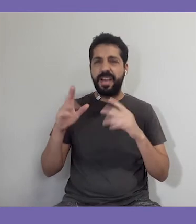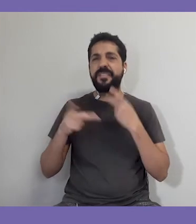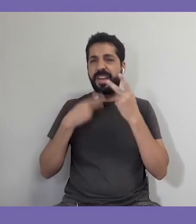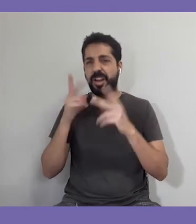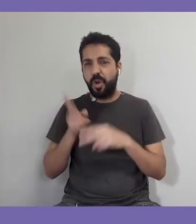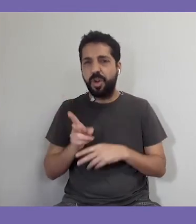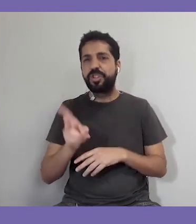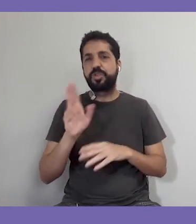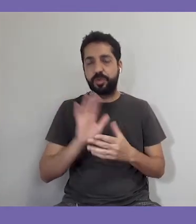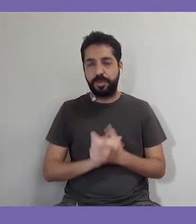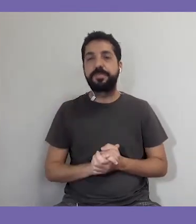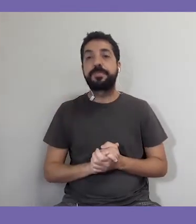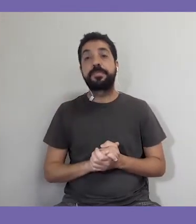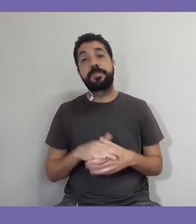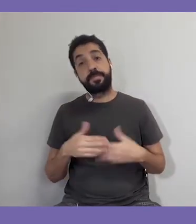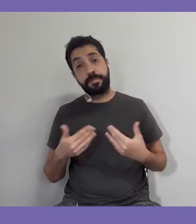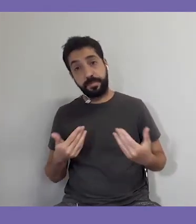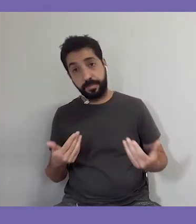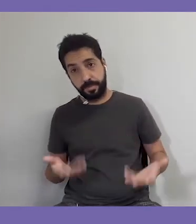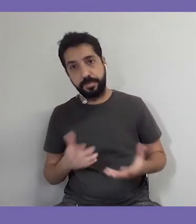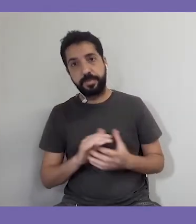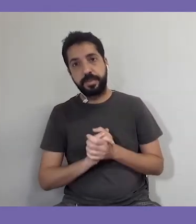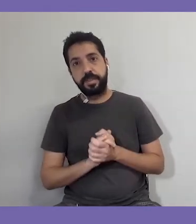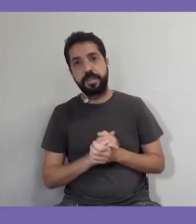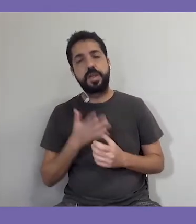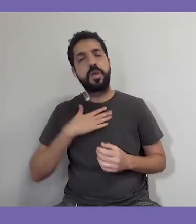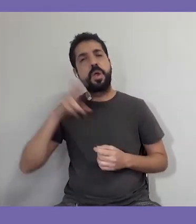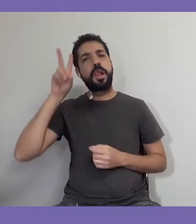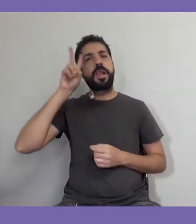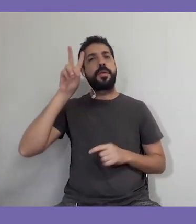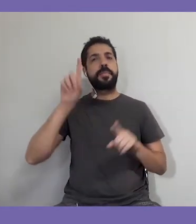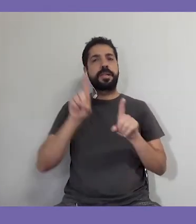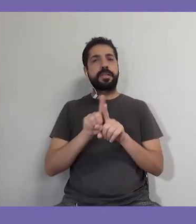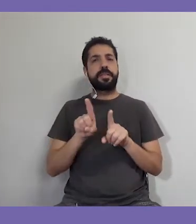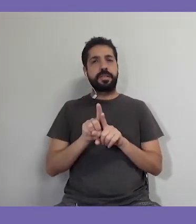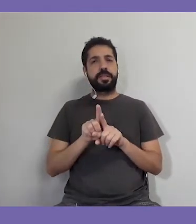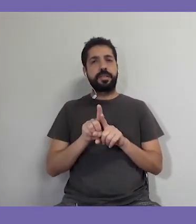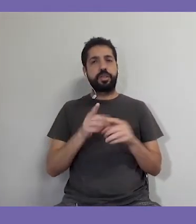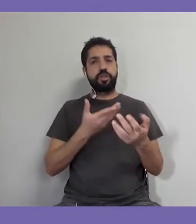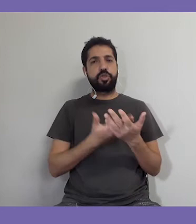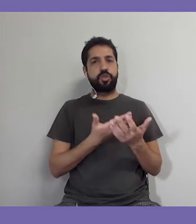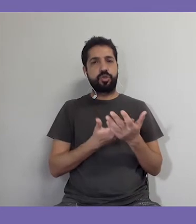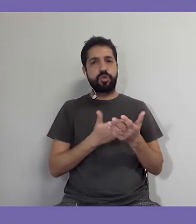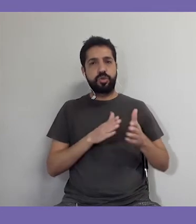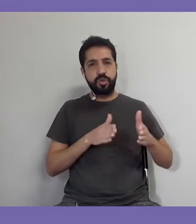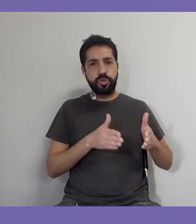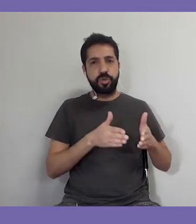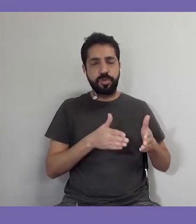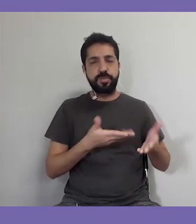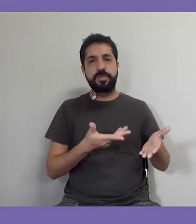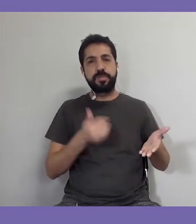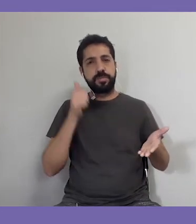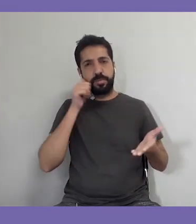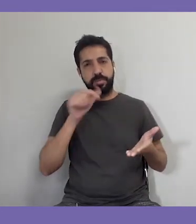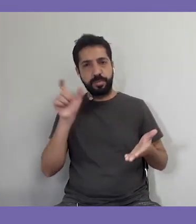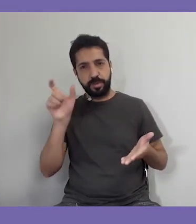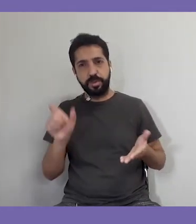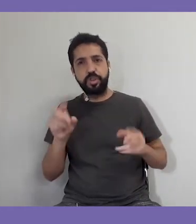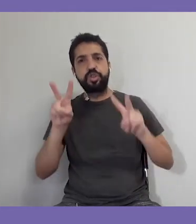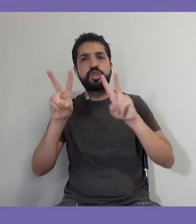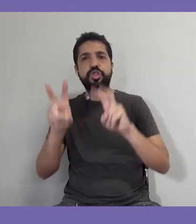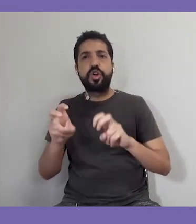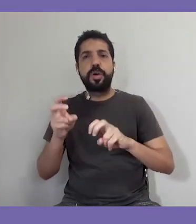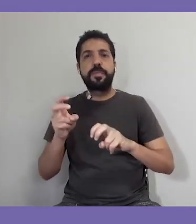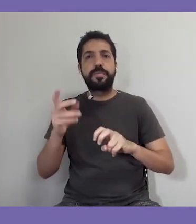Vamos falando aí. Tá. Então, eu lembrei também de um estudo da Lia